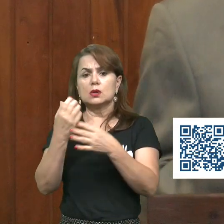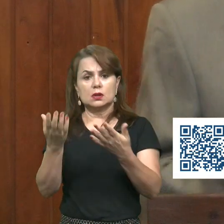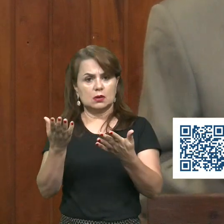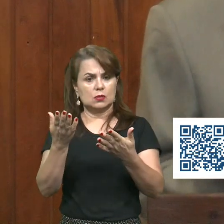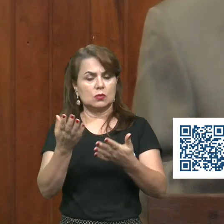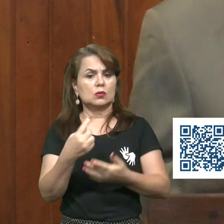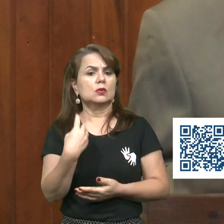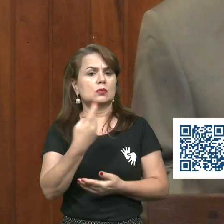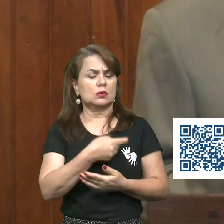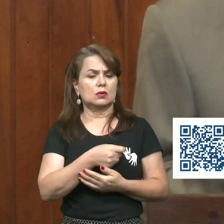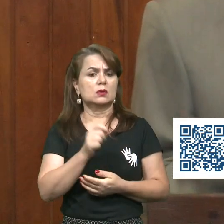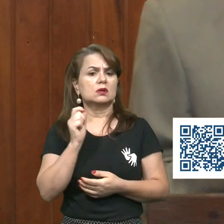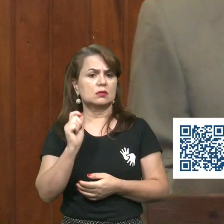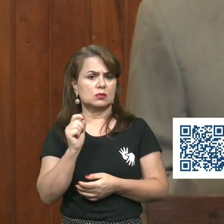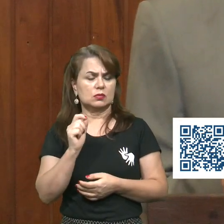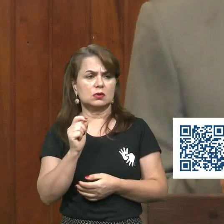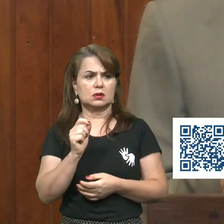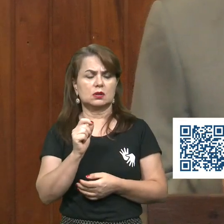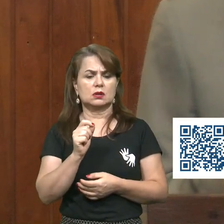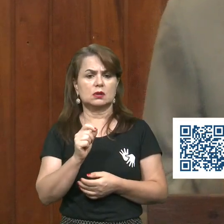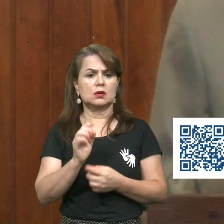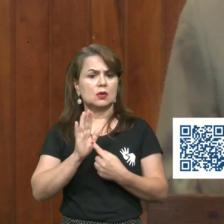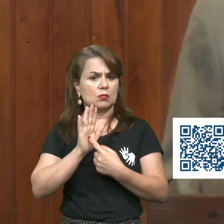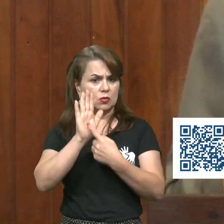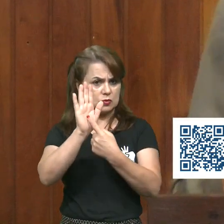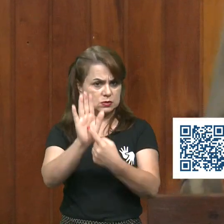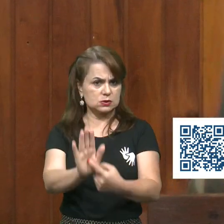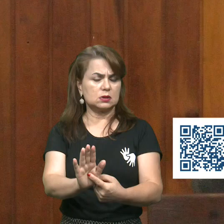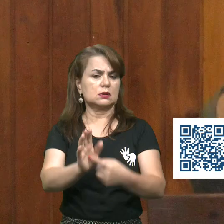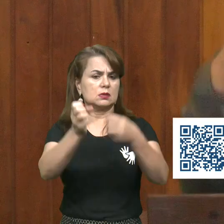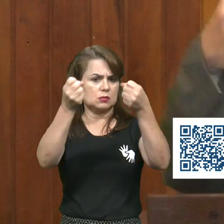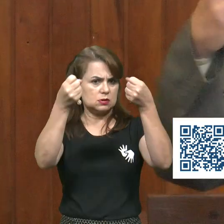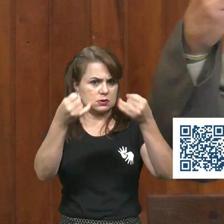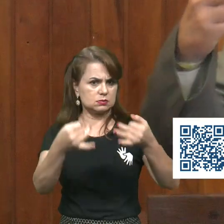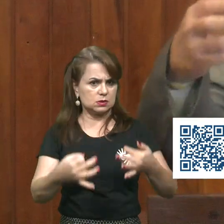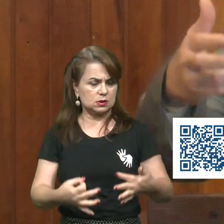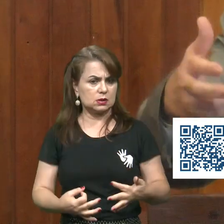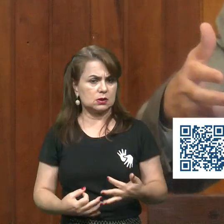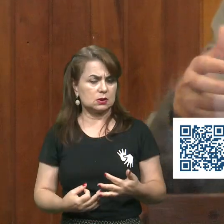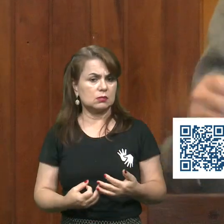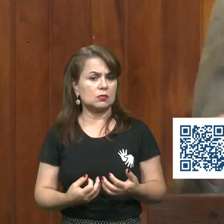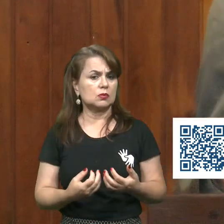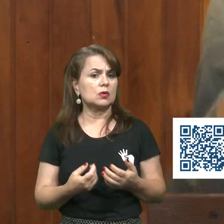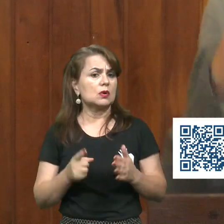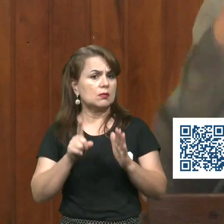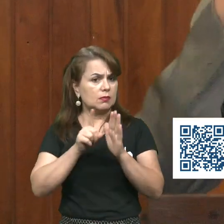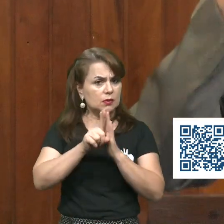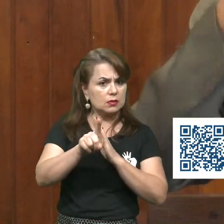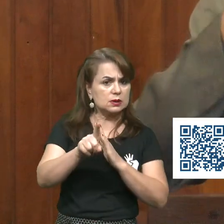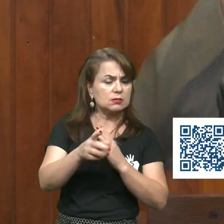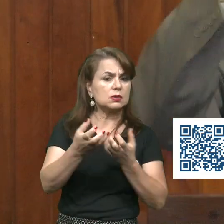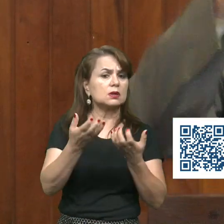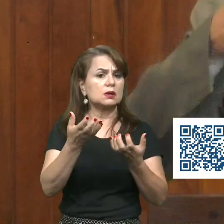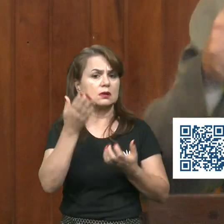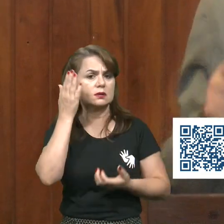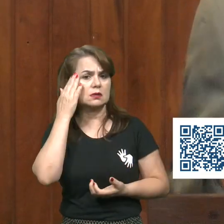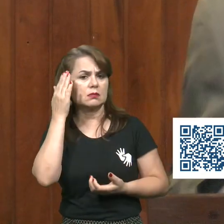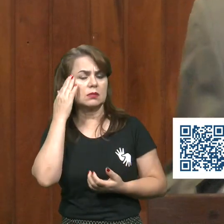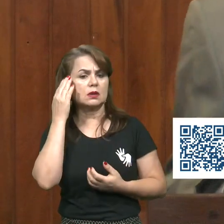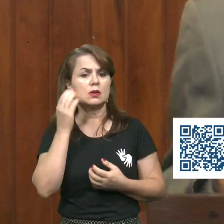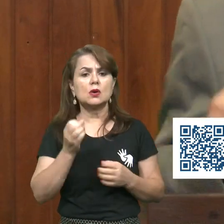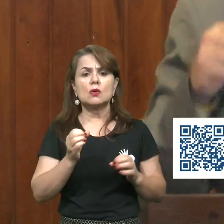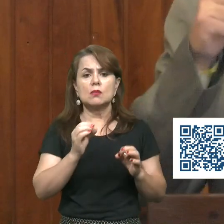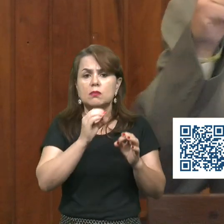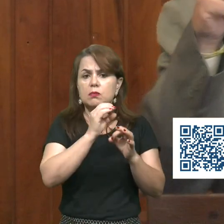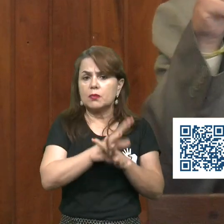nós fazemos essas colocações aqui, qual a previsão da conclusão efetiva, final da